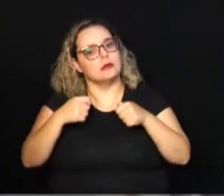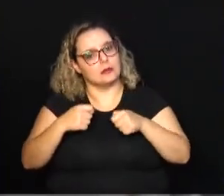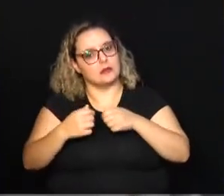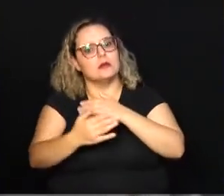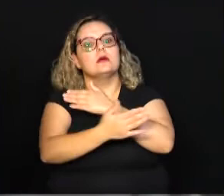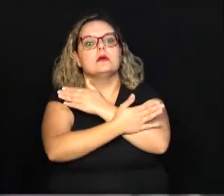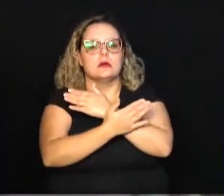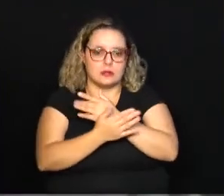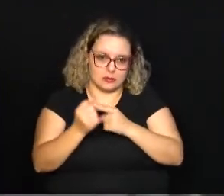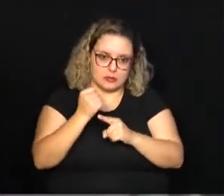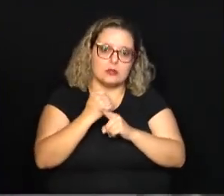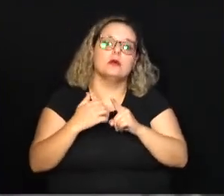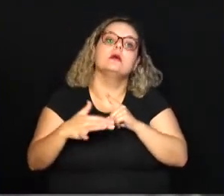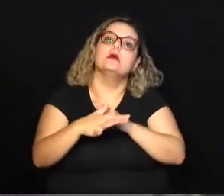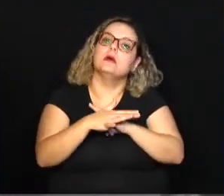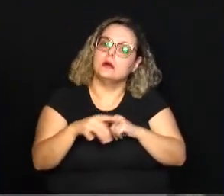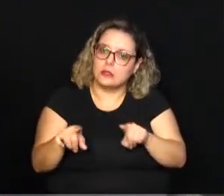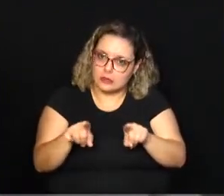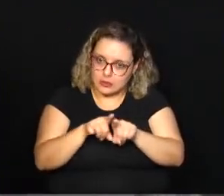população também.